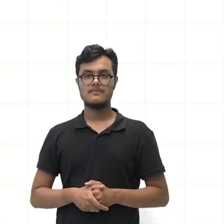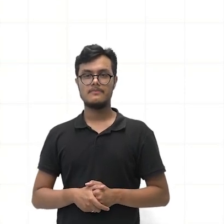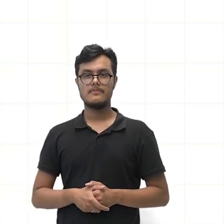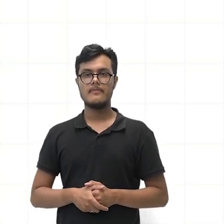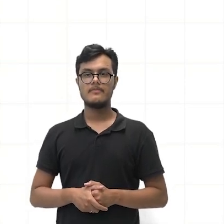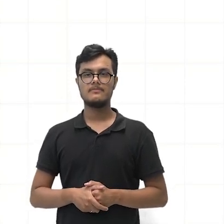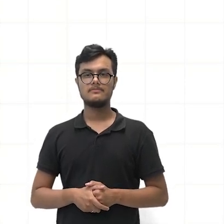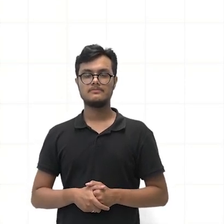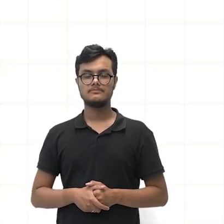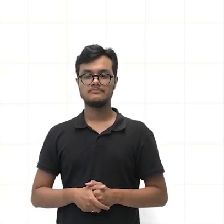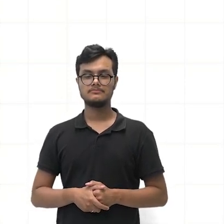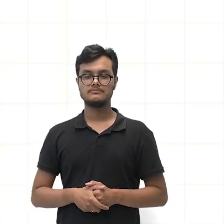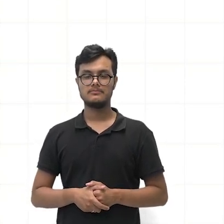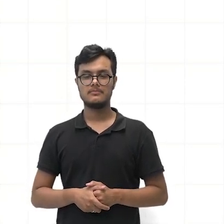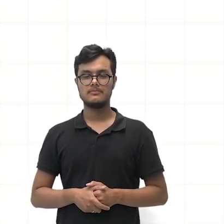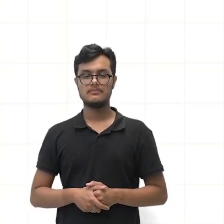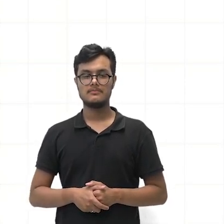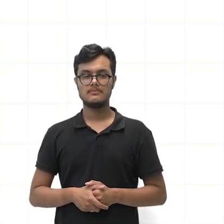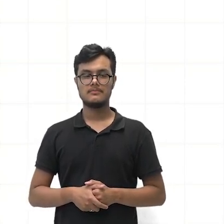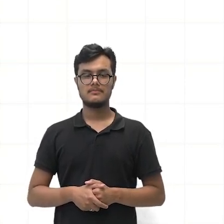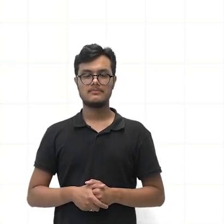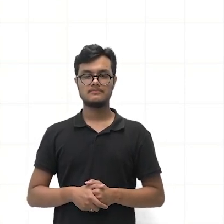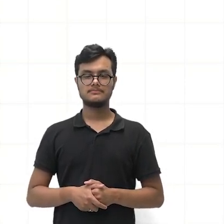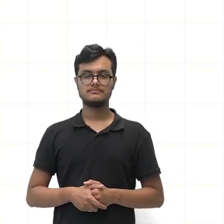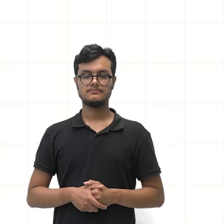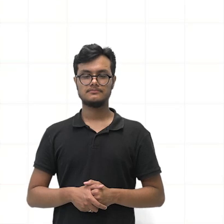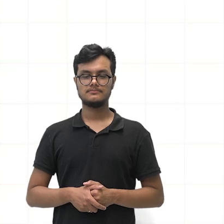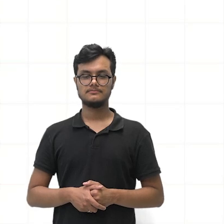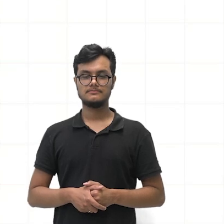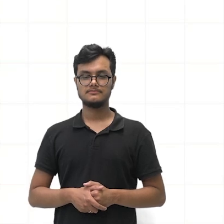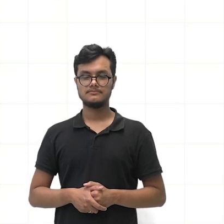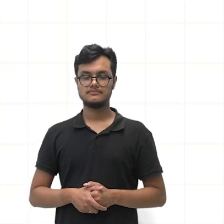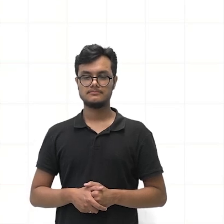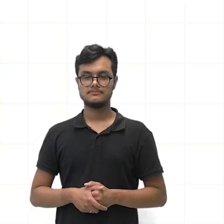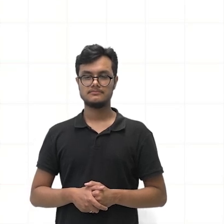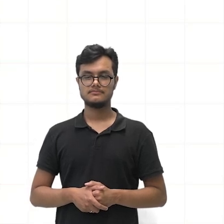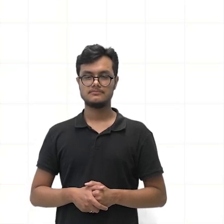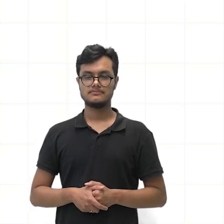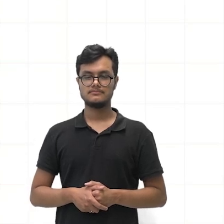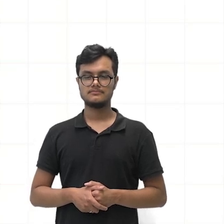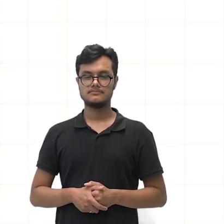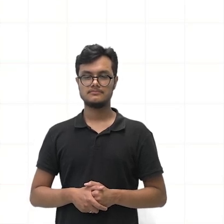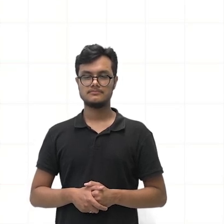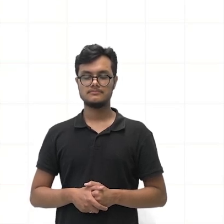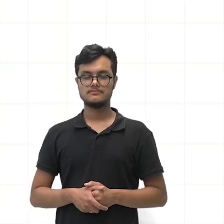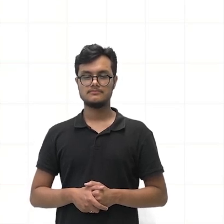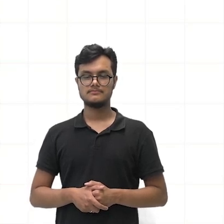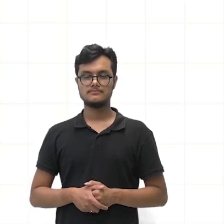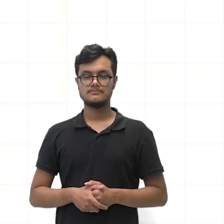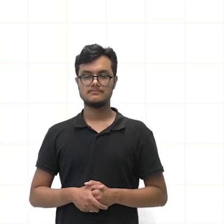E, por fim aqui, o açúcar, que passou, né, para R$